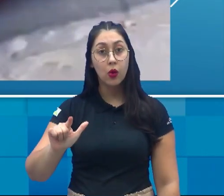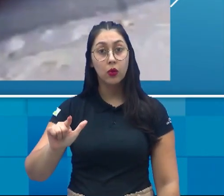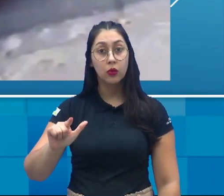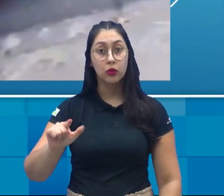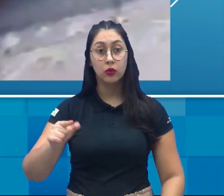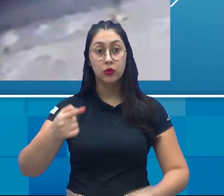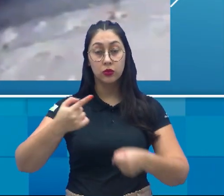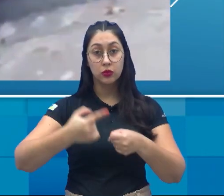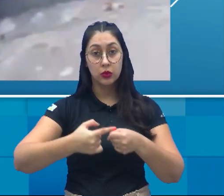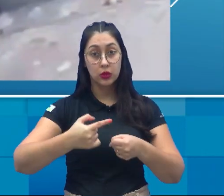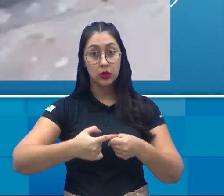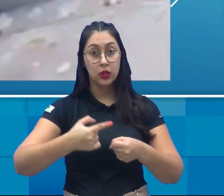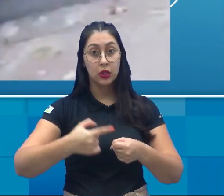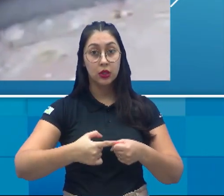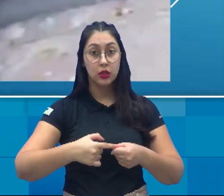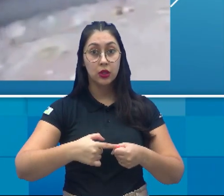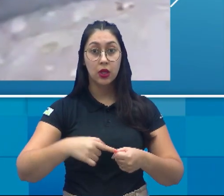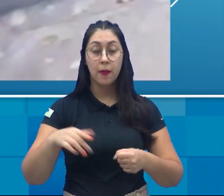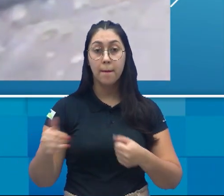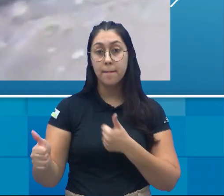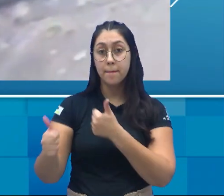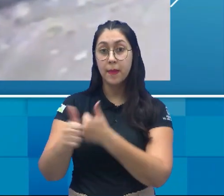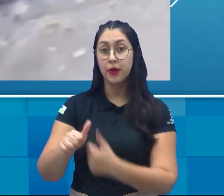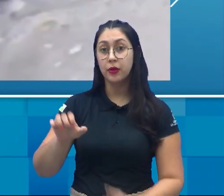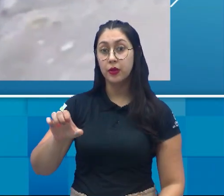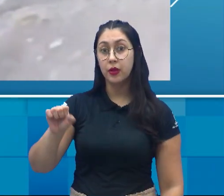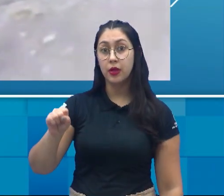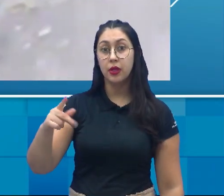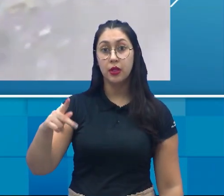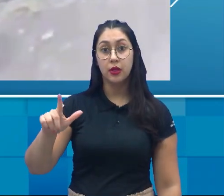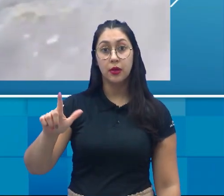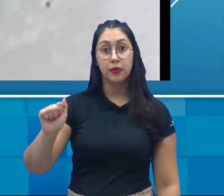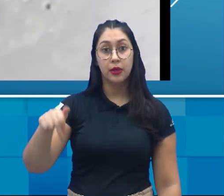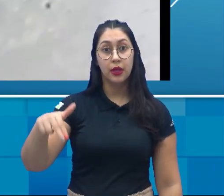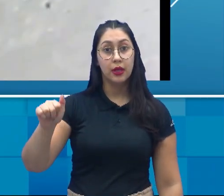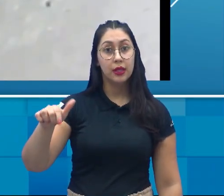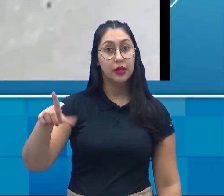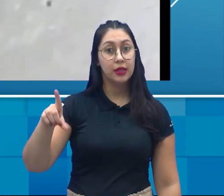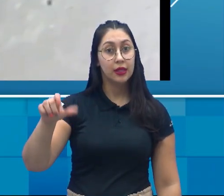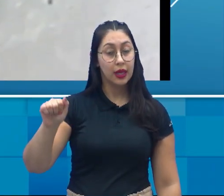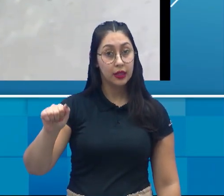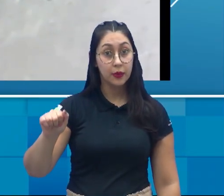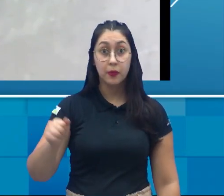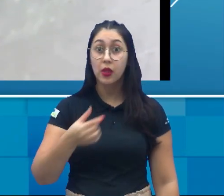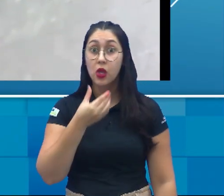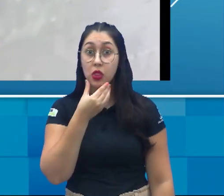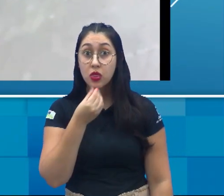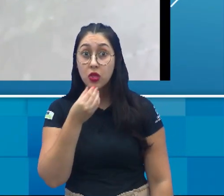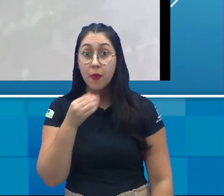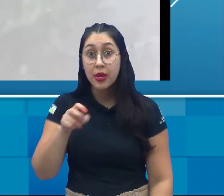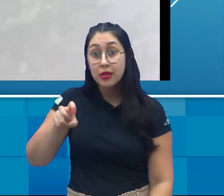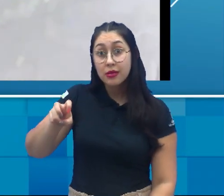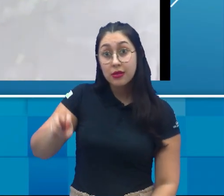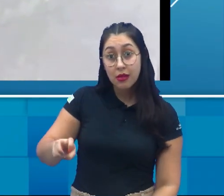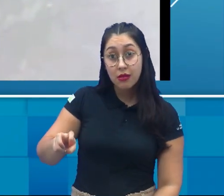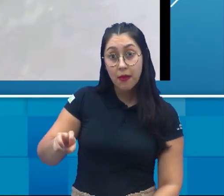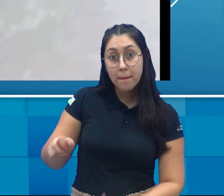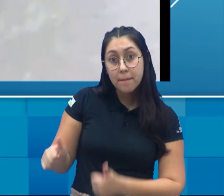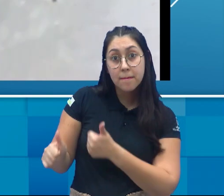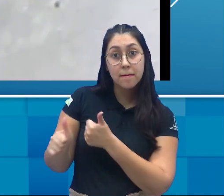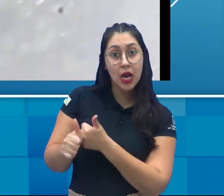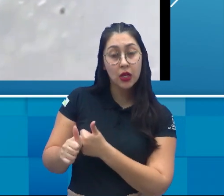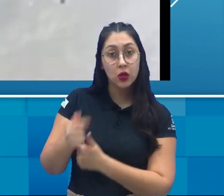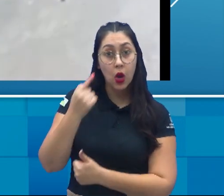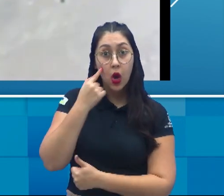bairro Esplanada. O rapaz senta do lado do carro, vejam só, essas imagens foram captadas por uma